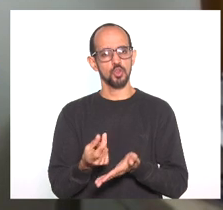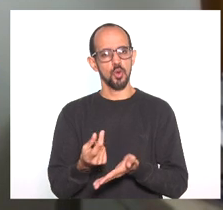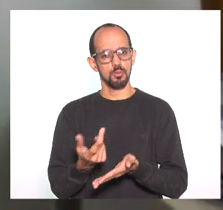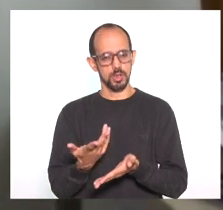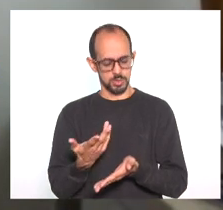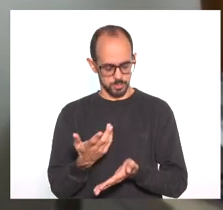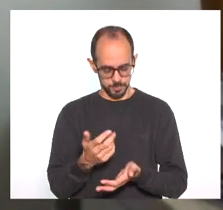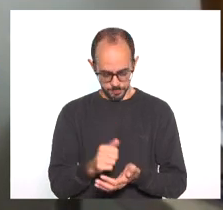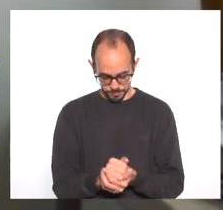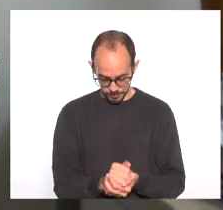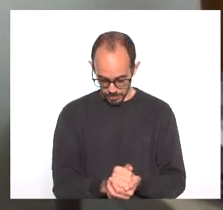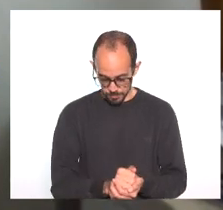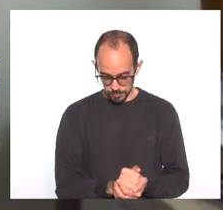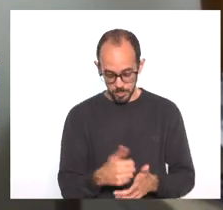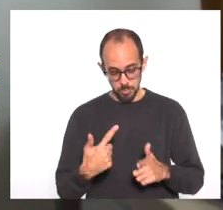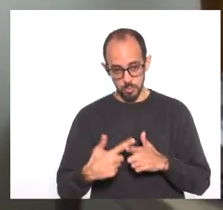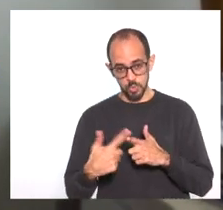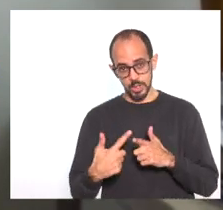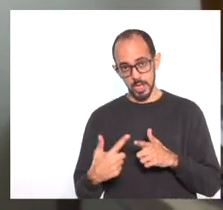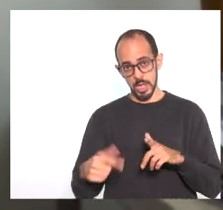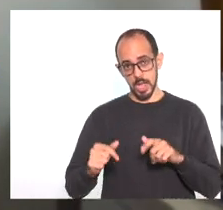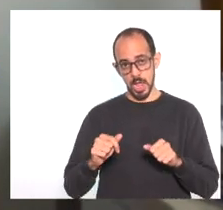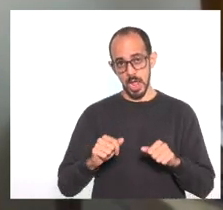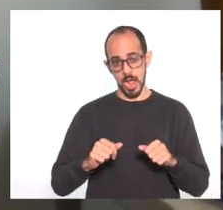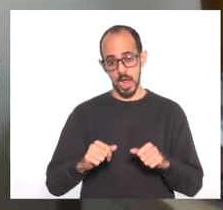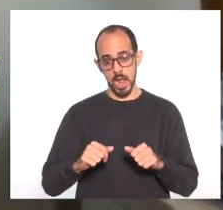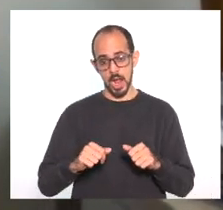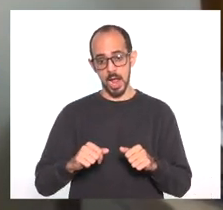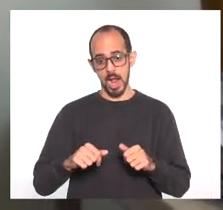não se... A parte legal dessa lei não